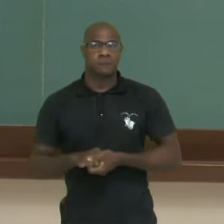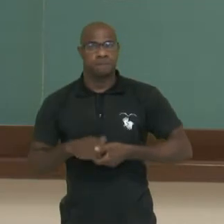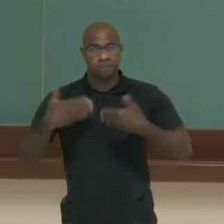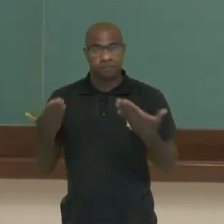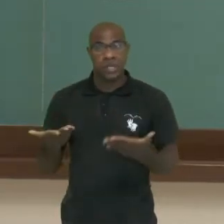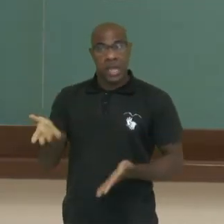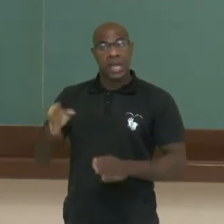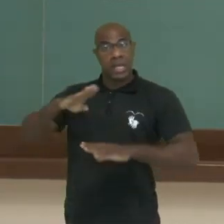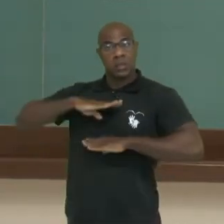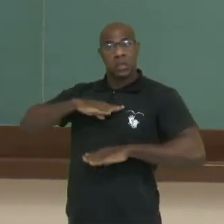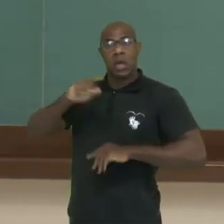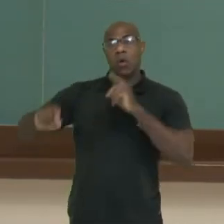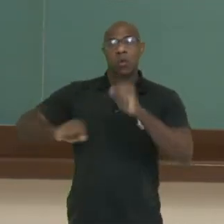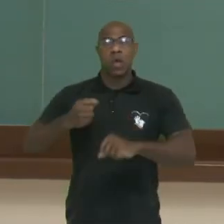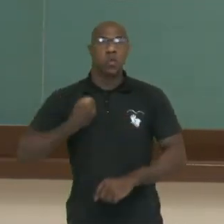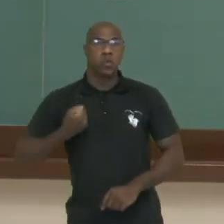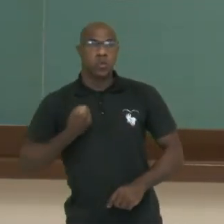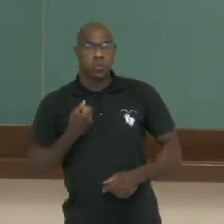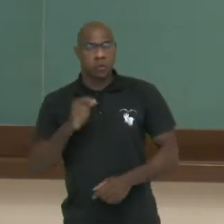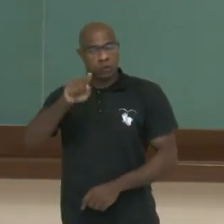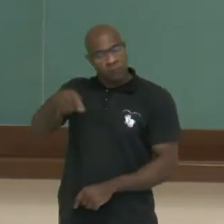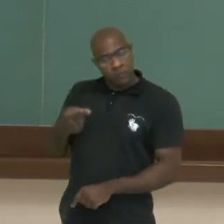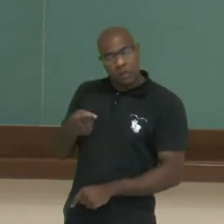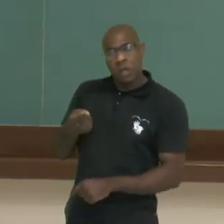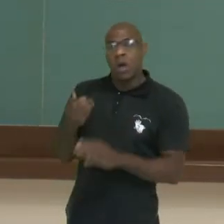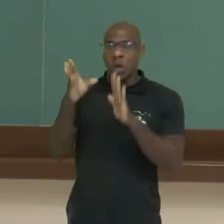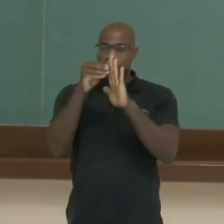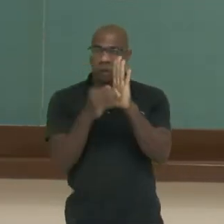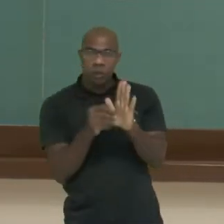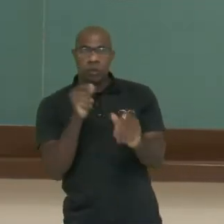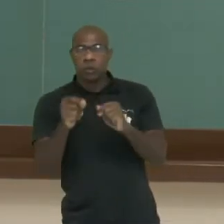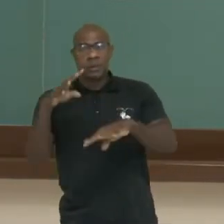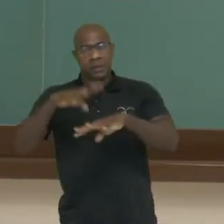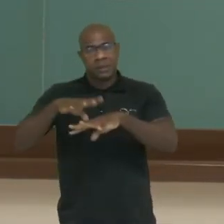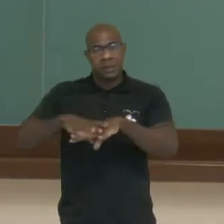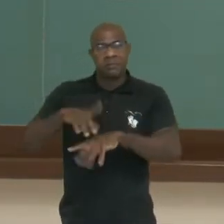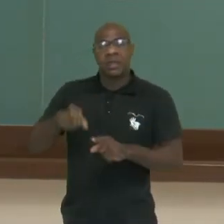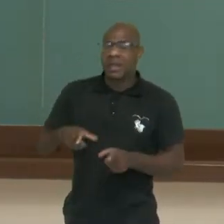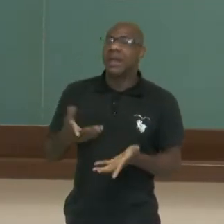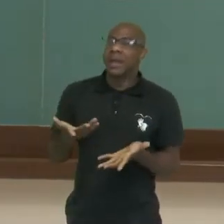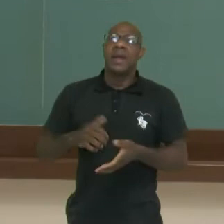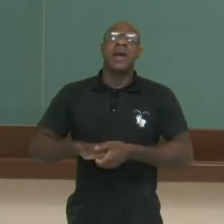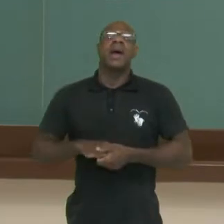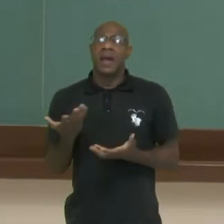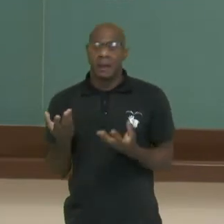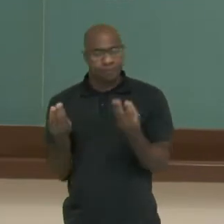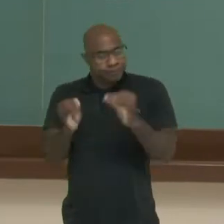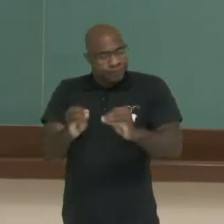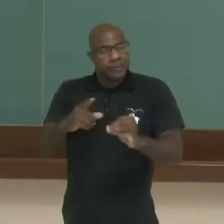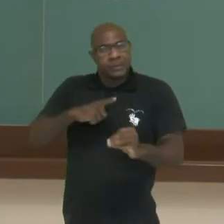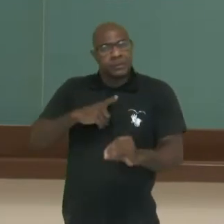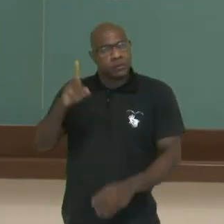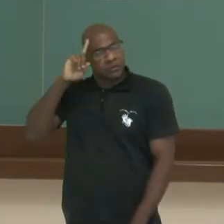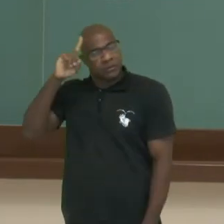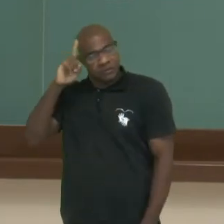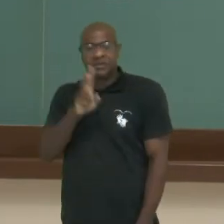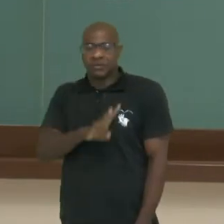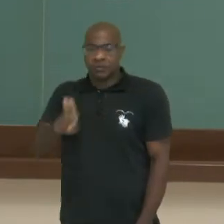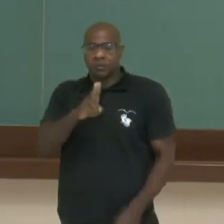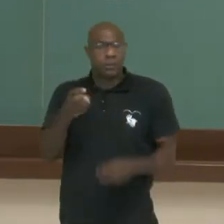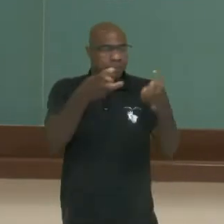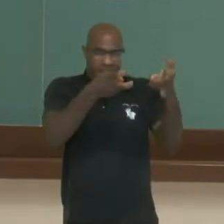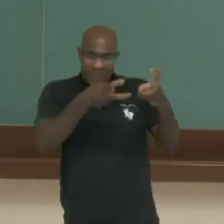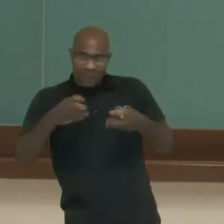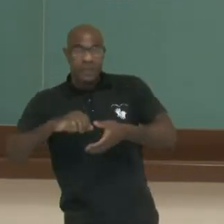essa situação, né, os números decimais, esse conteúdo da matemática, ele é muito, né, muito aplicável aí ao nosso cotidiano, tá